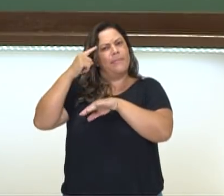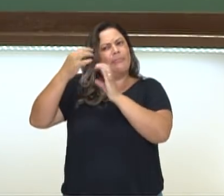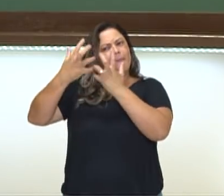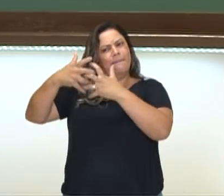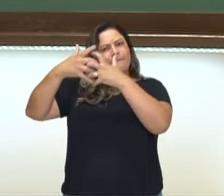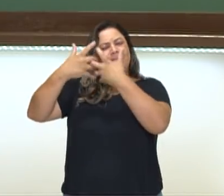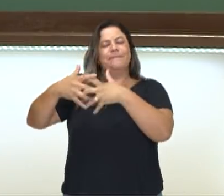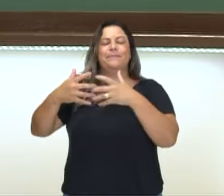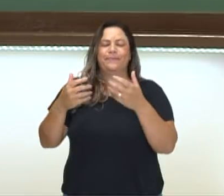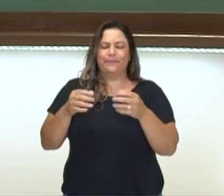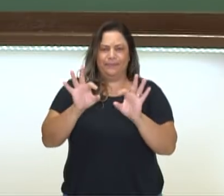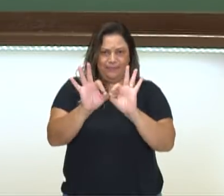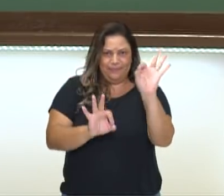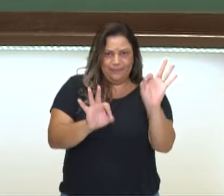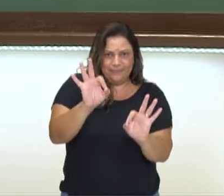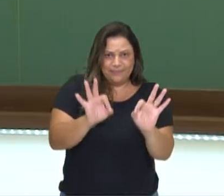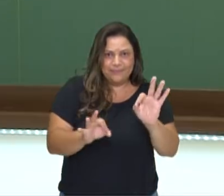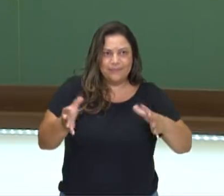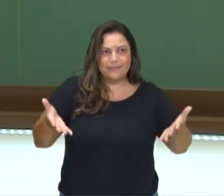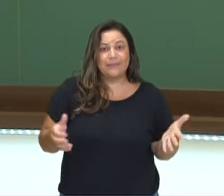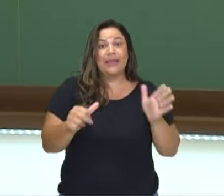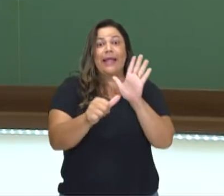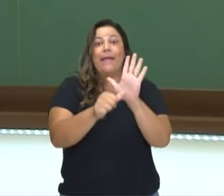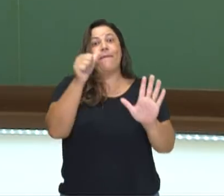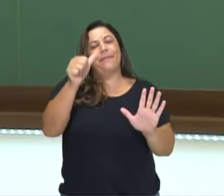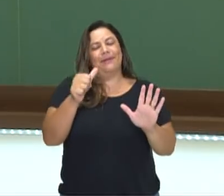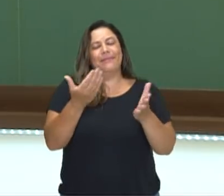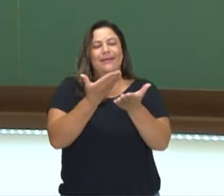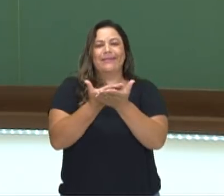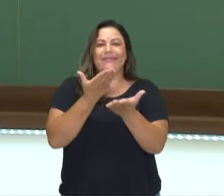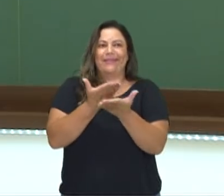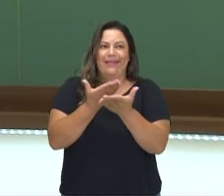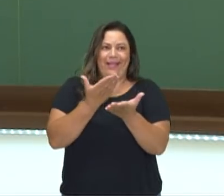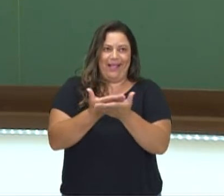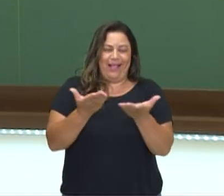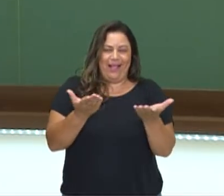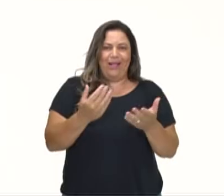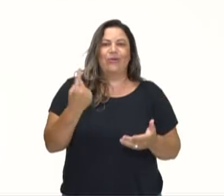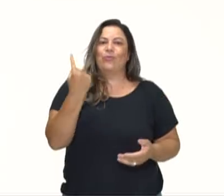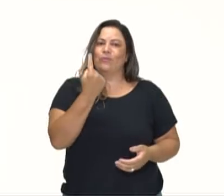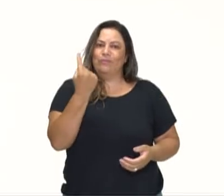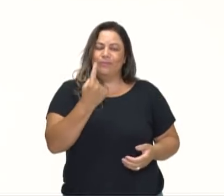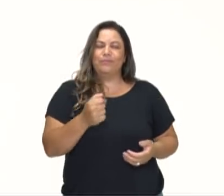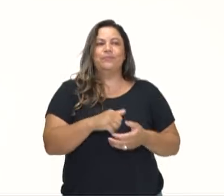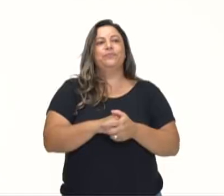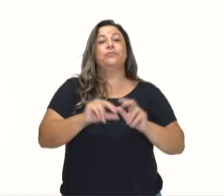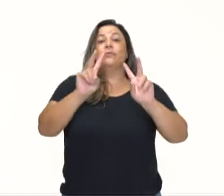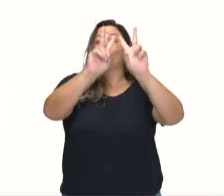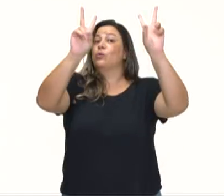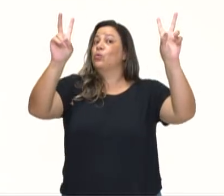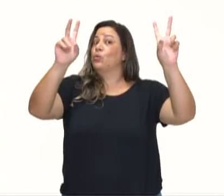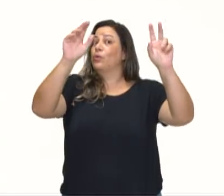Estão preparados? Bom, primeiro quiz desta aula. 1. Sobre o